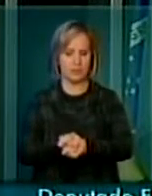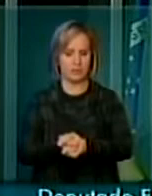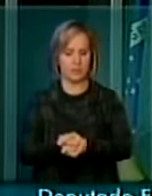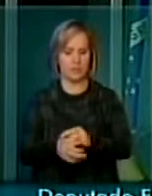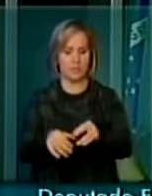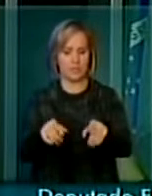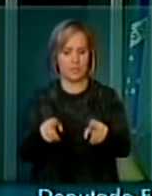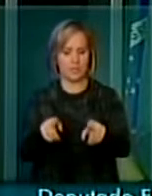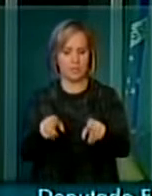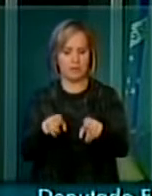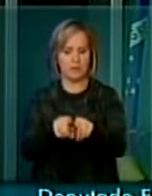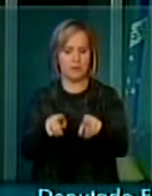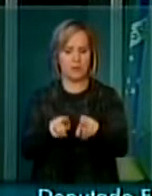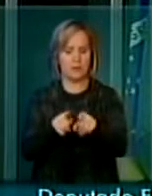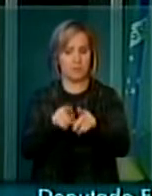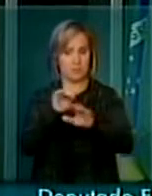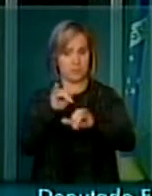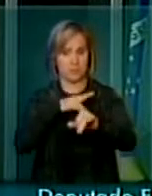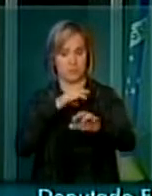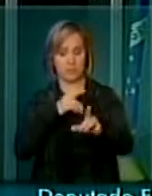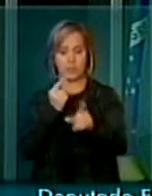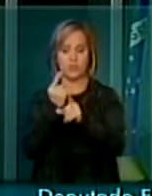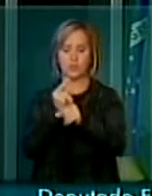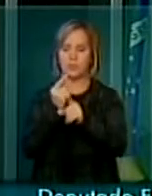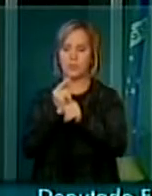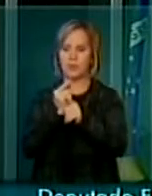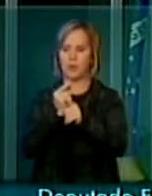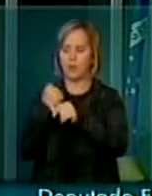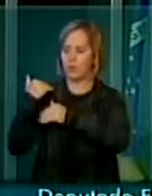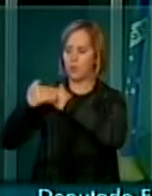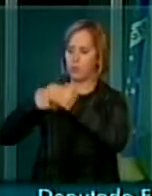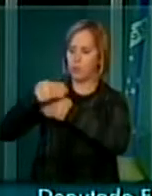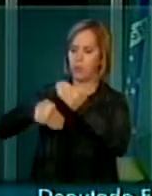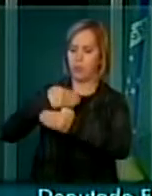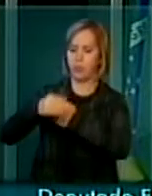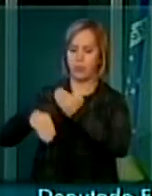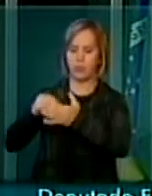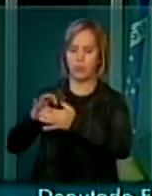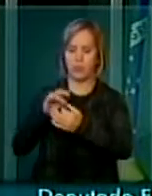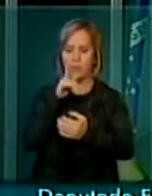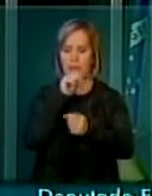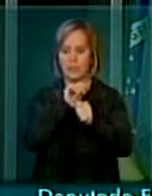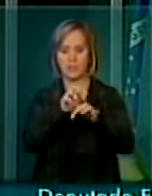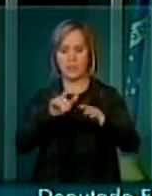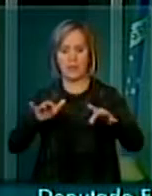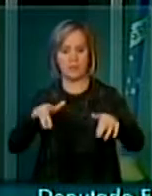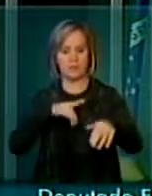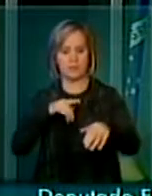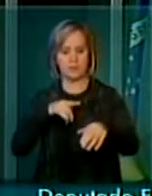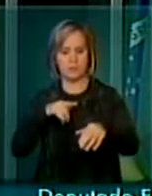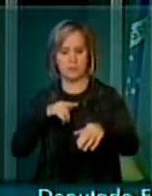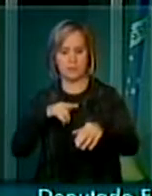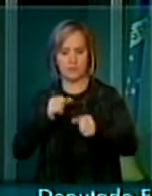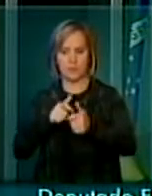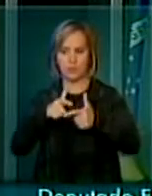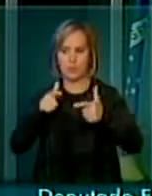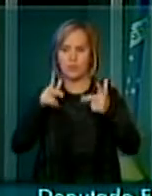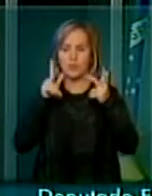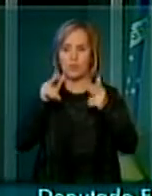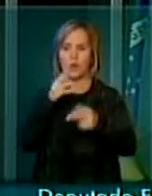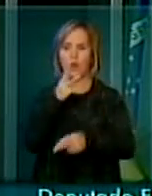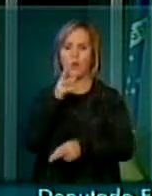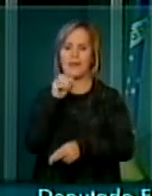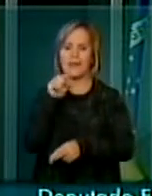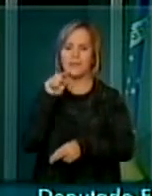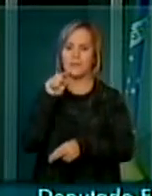que cientistas descobriram uma corrente marítima de movimento rápido com volume equivalente a 40 rios Amazonas, que